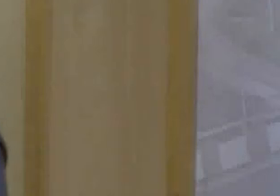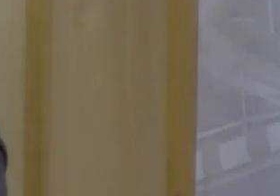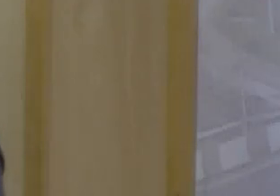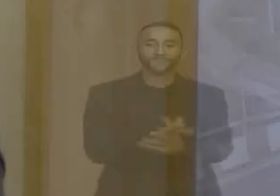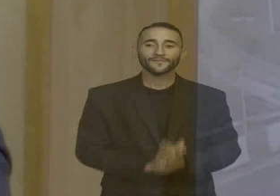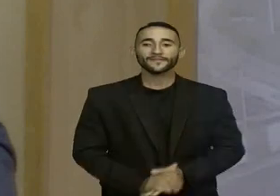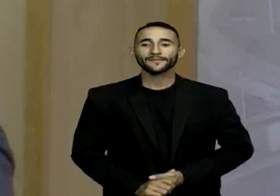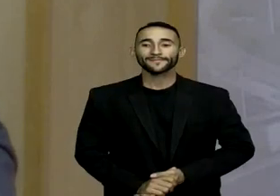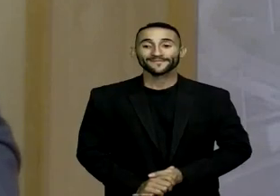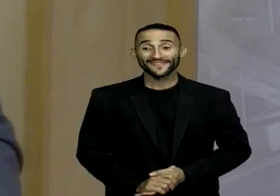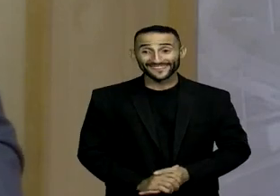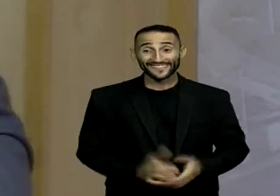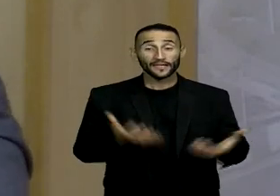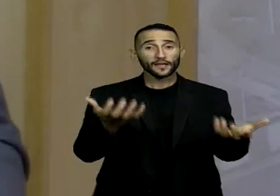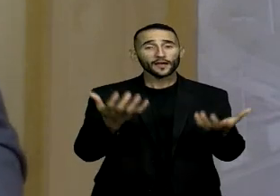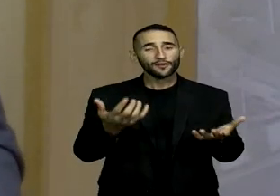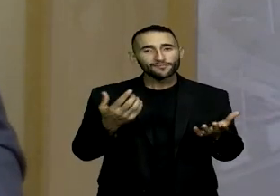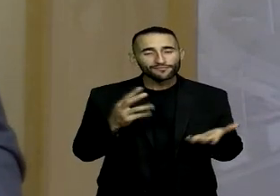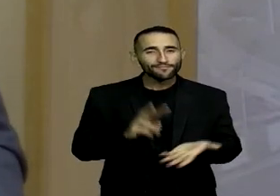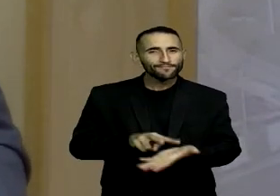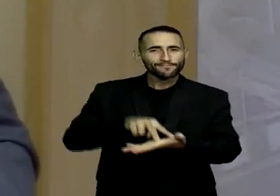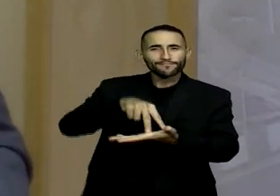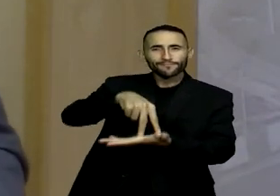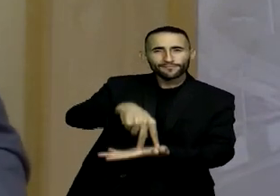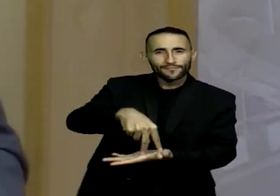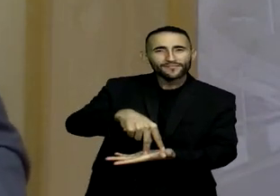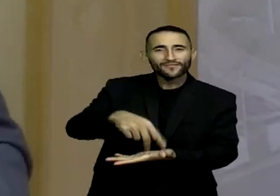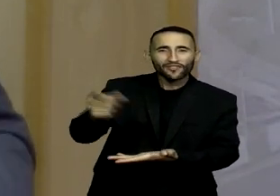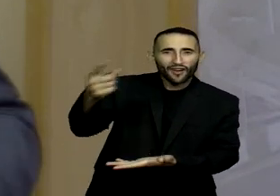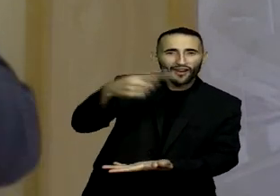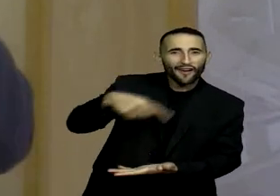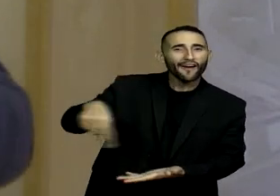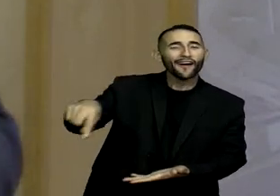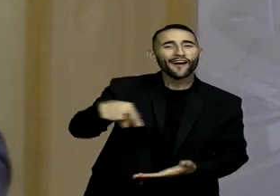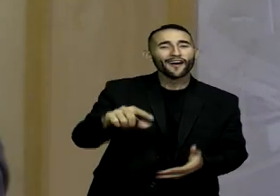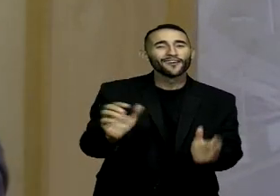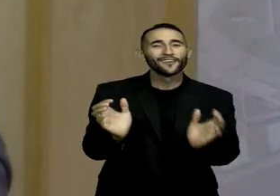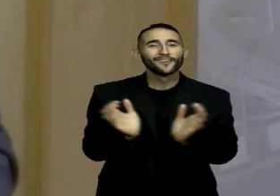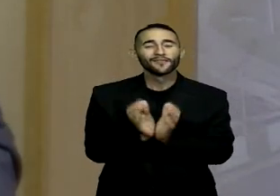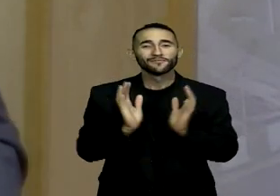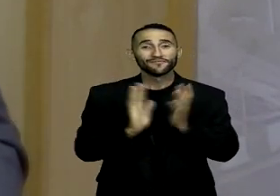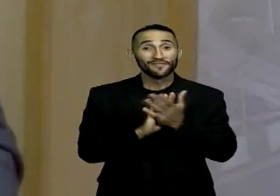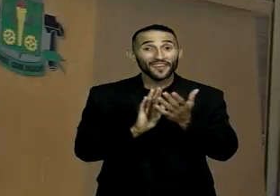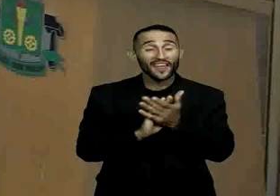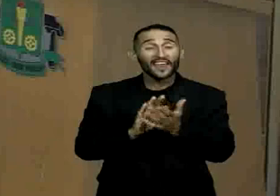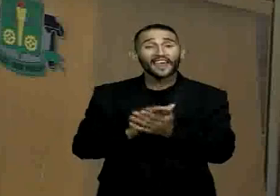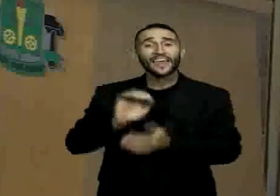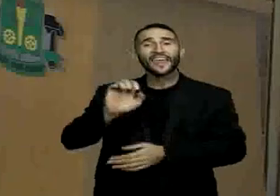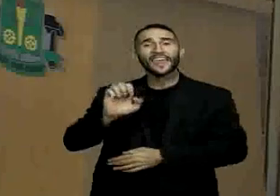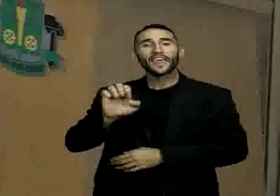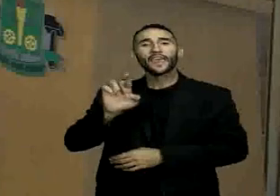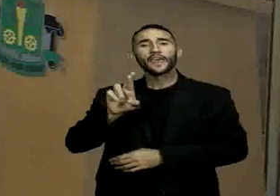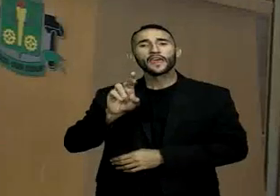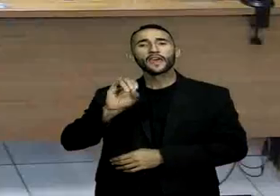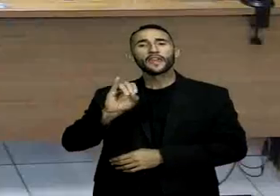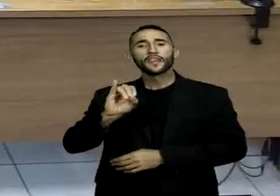Queria que o Erivelto ficasse de pé aí para, de fato, dar uma salva de palmas para o Erivelto e toda a sua